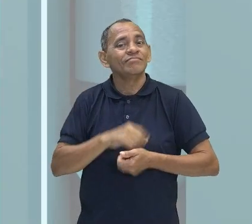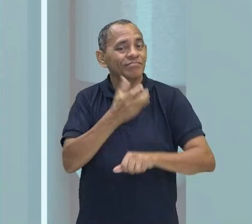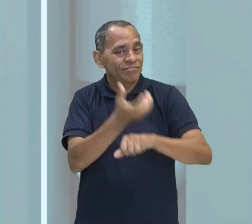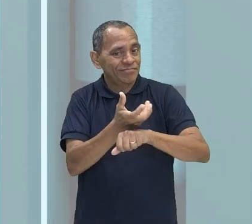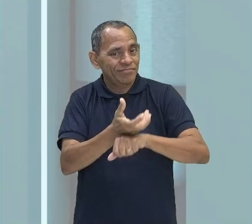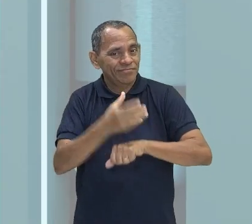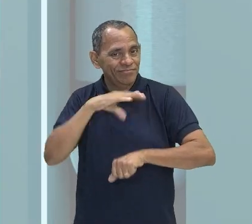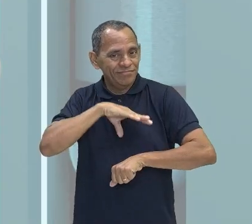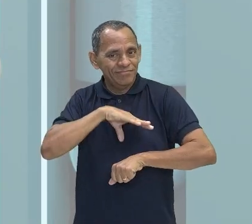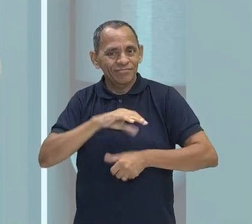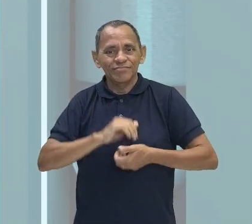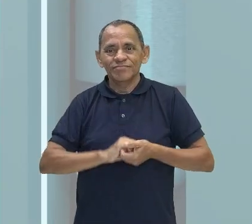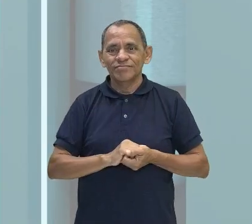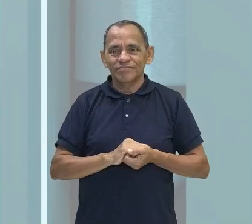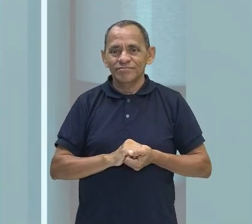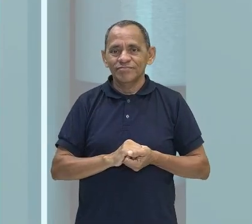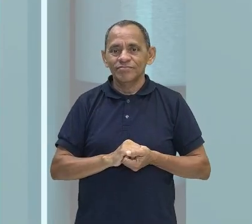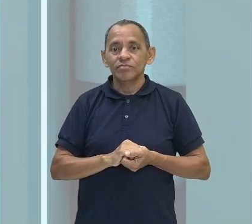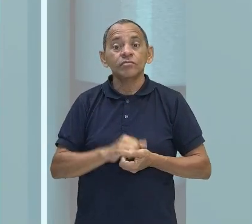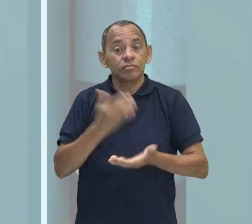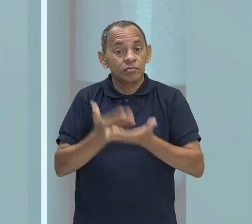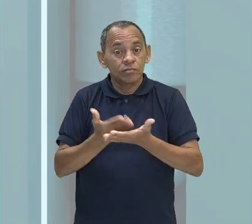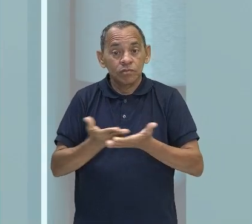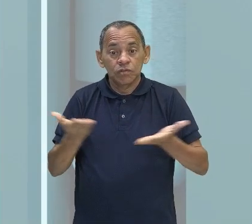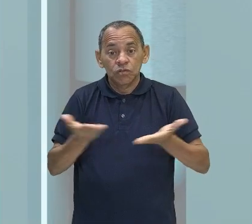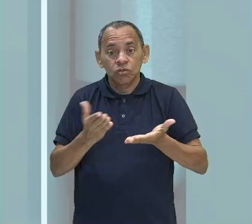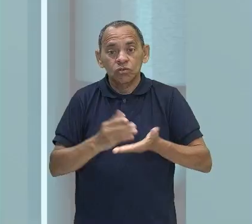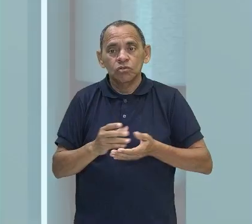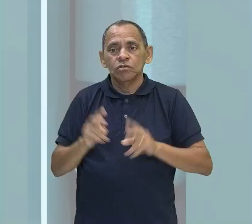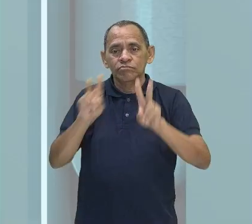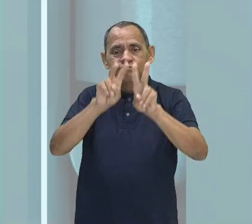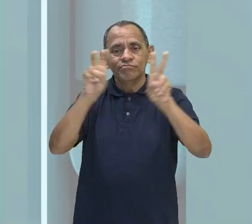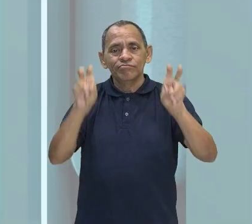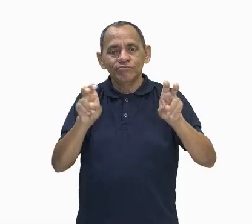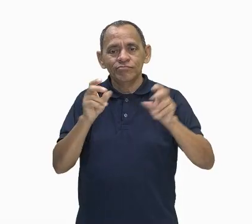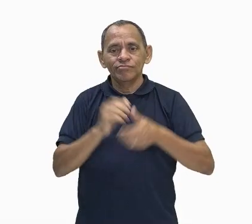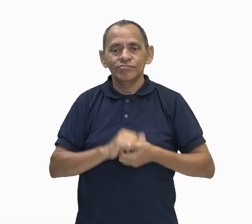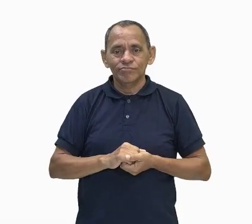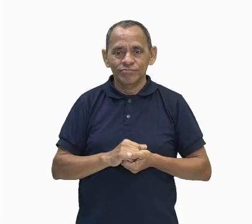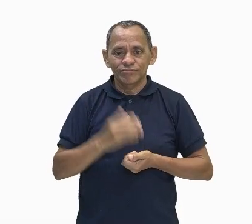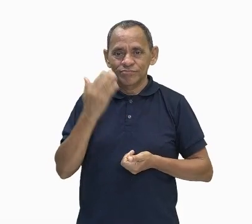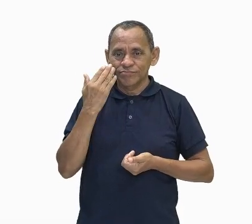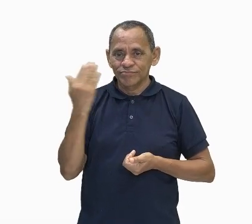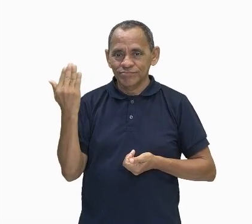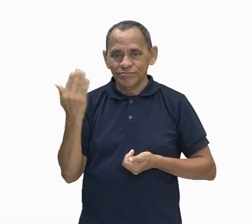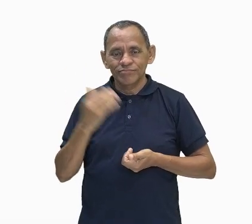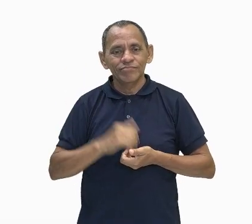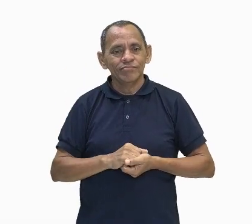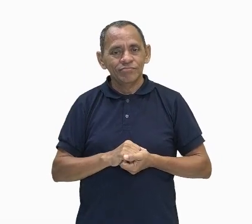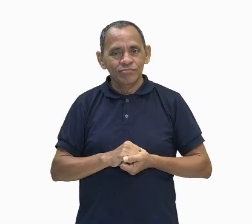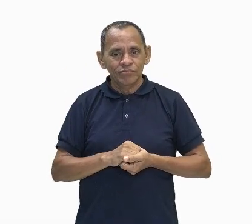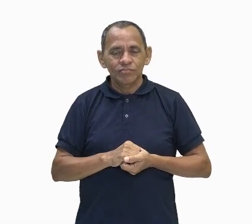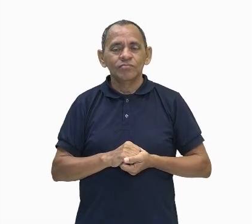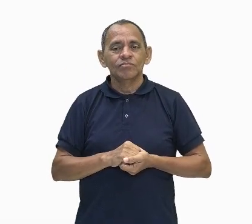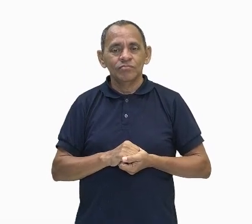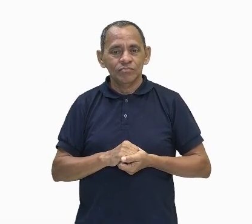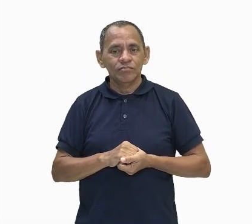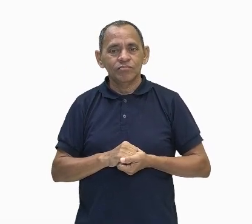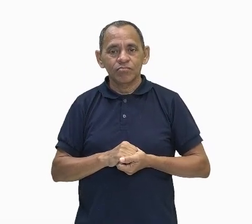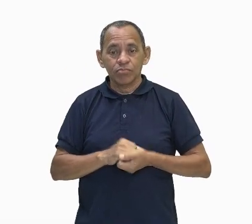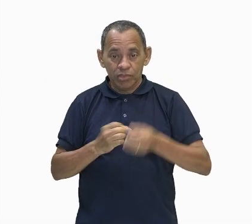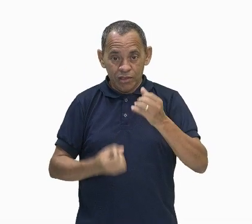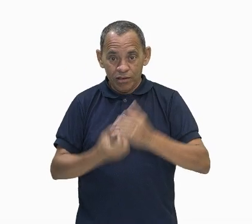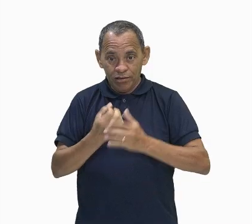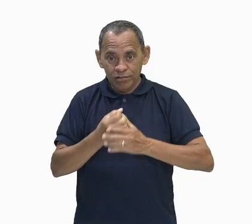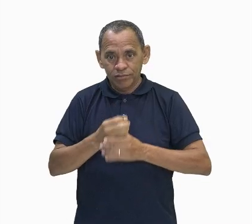curricular de língua portuguesa, e nesta aula teremos o seguinte objeto de conhecimento, vamos a ele? Teremos então a produção